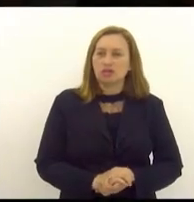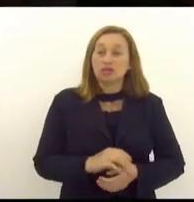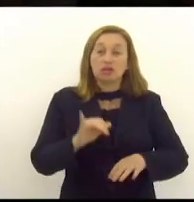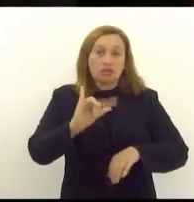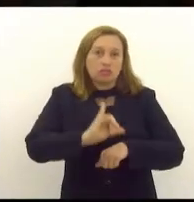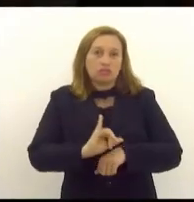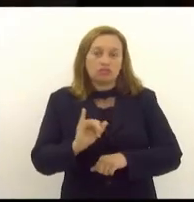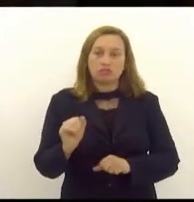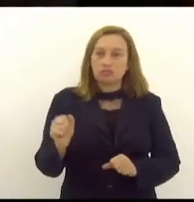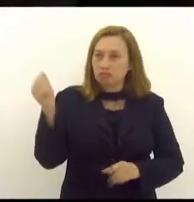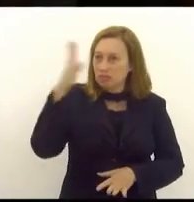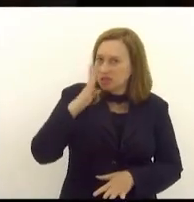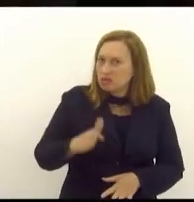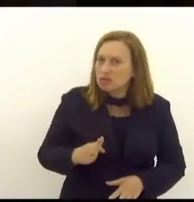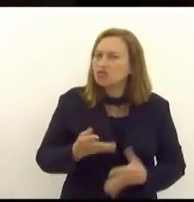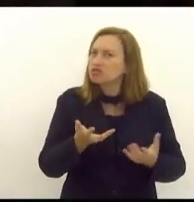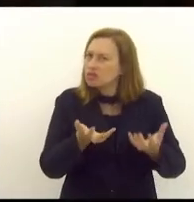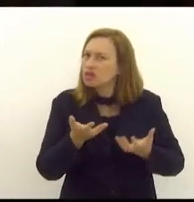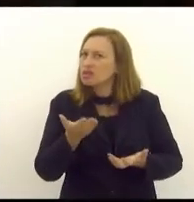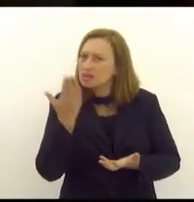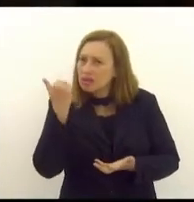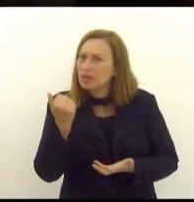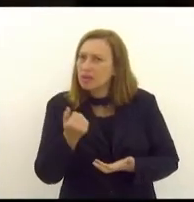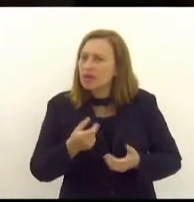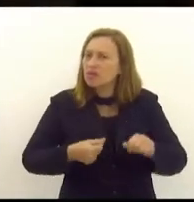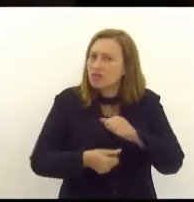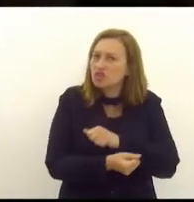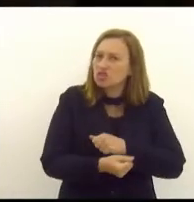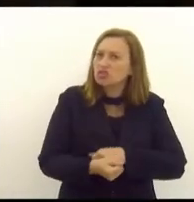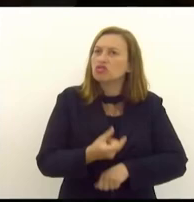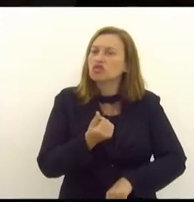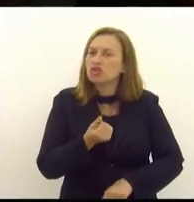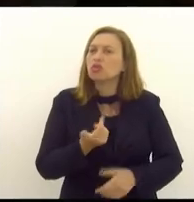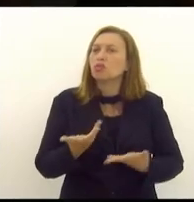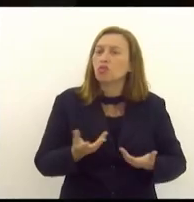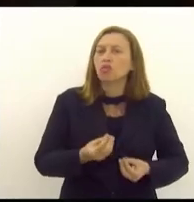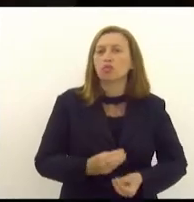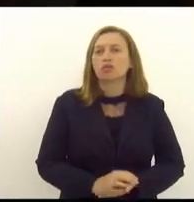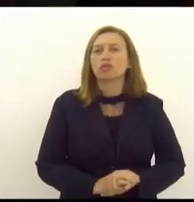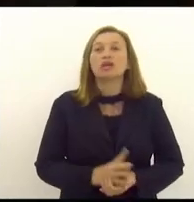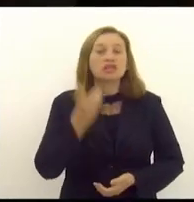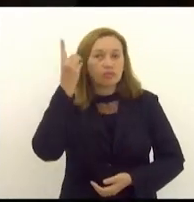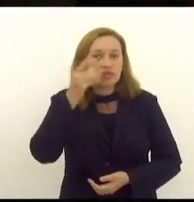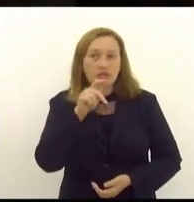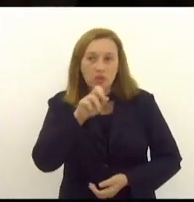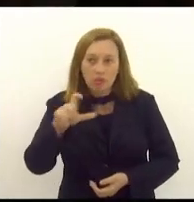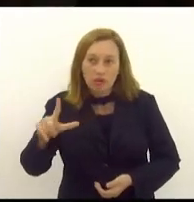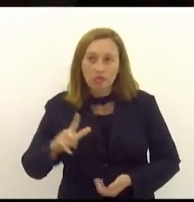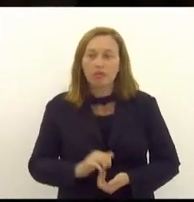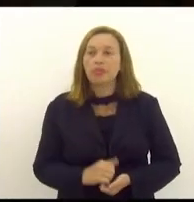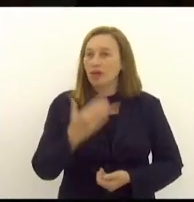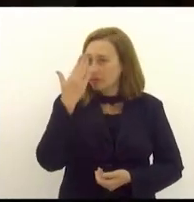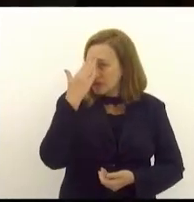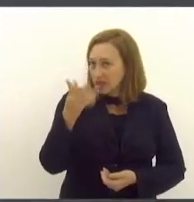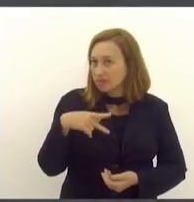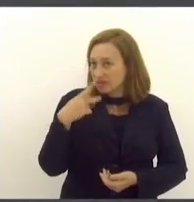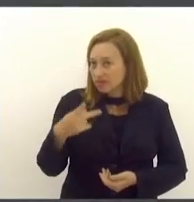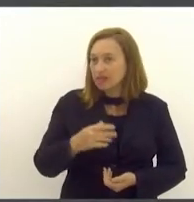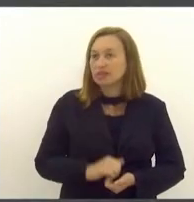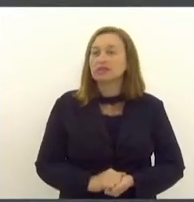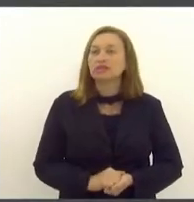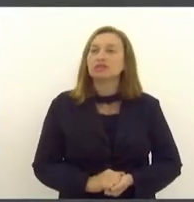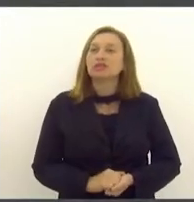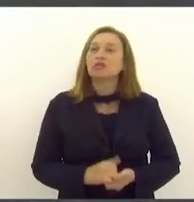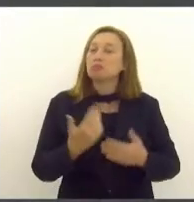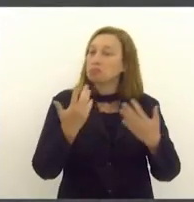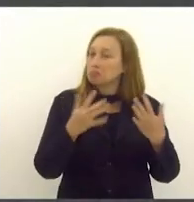capital do Brasil e a gente quer esse dinheiro investido de forma correta pois não Deputado poubel obrigado pela parte só